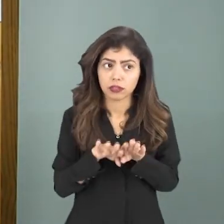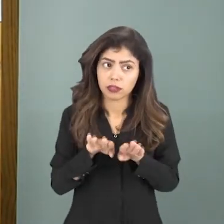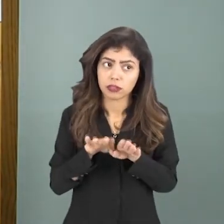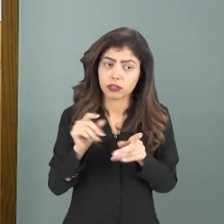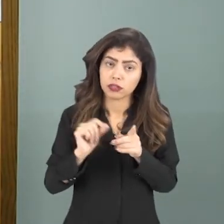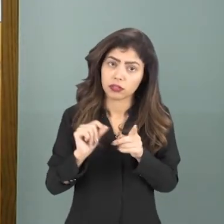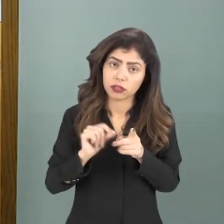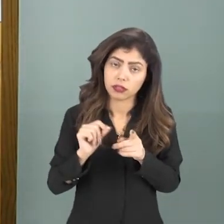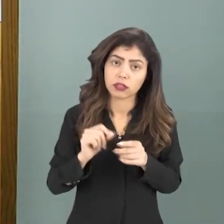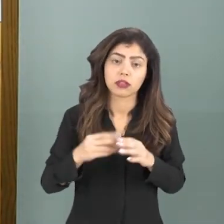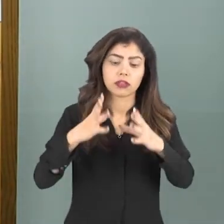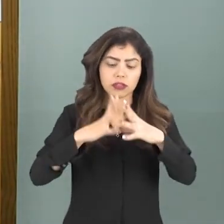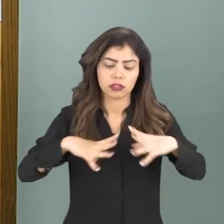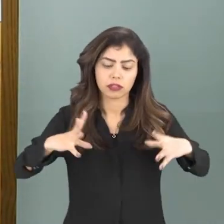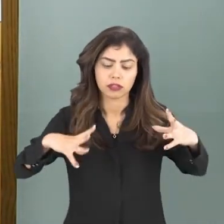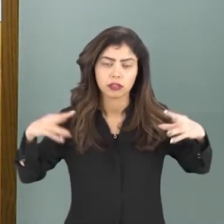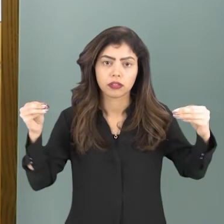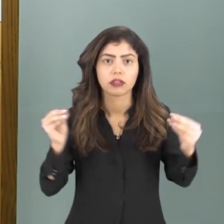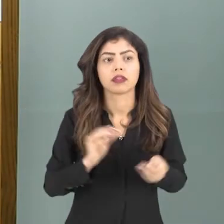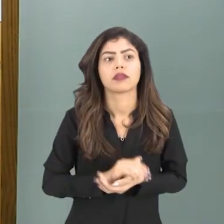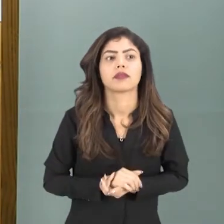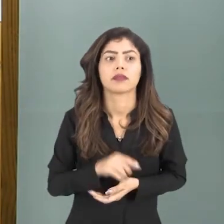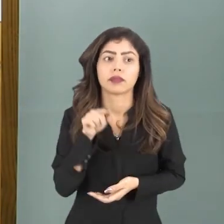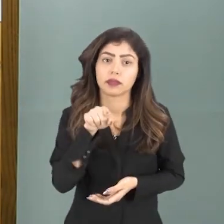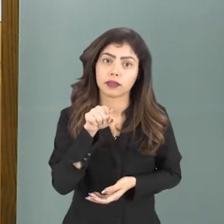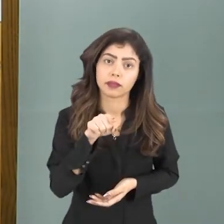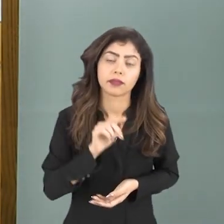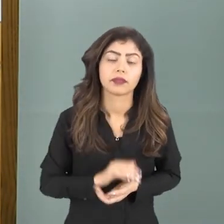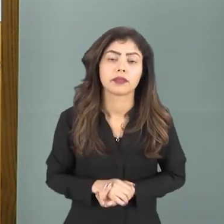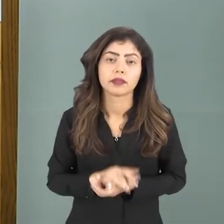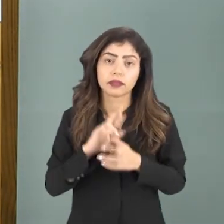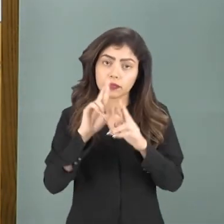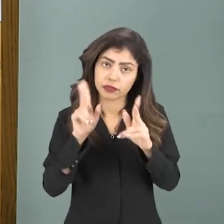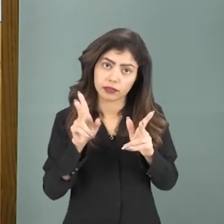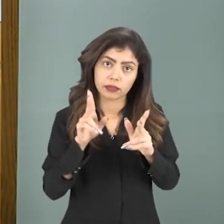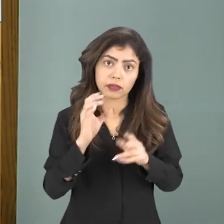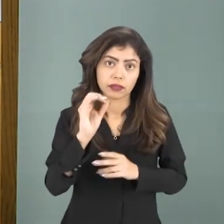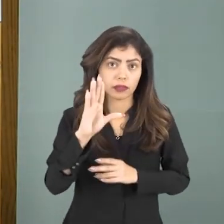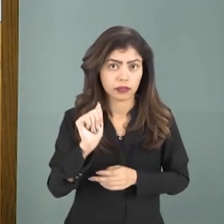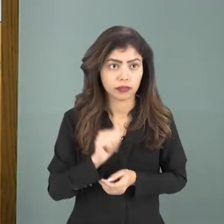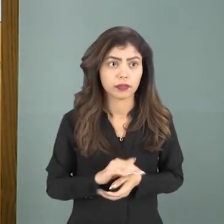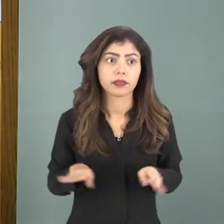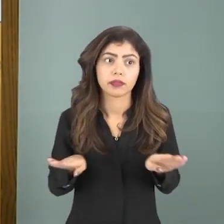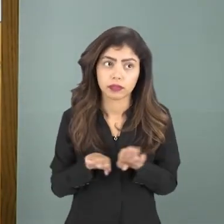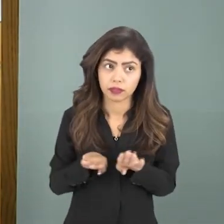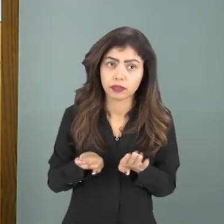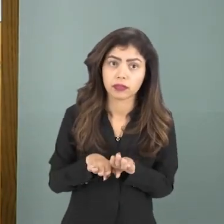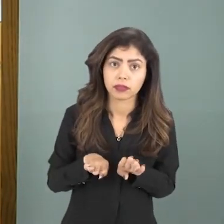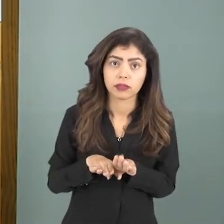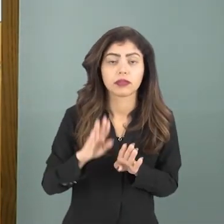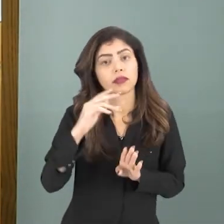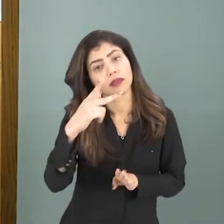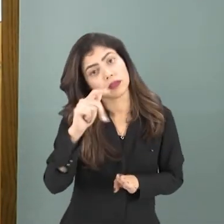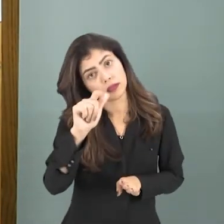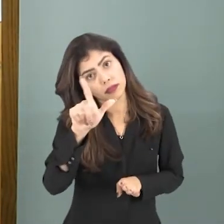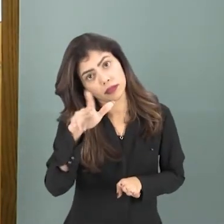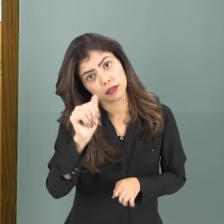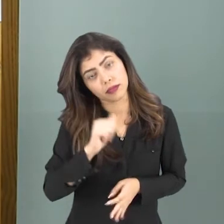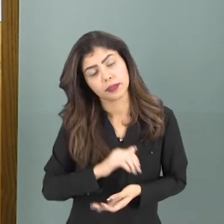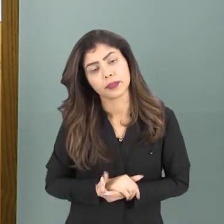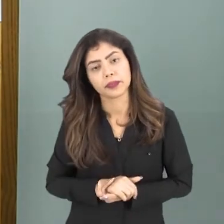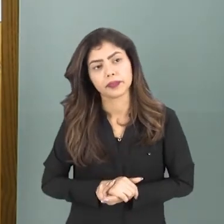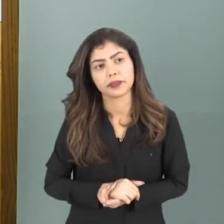nossa história construiu uma casa de palha. Essa aqui, diferente da oca, que também é construída com